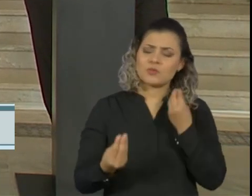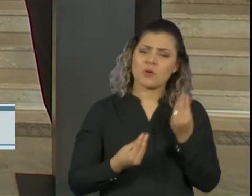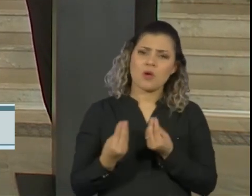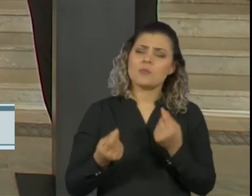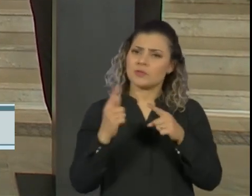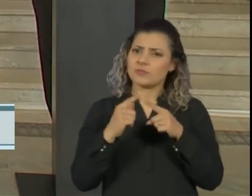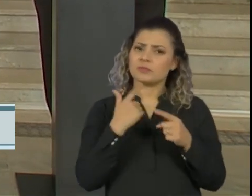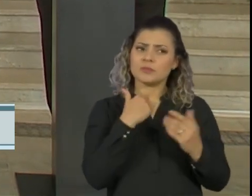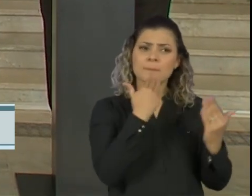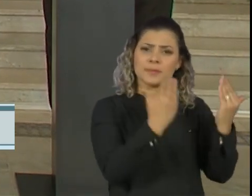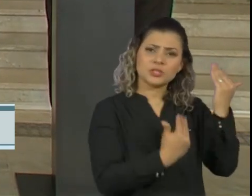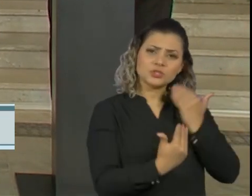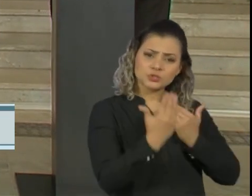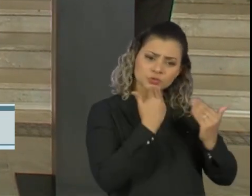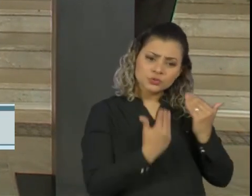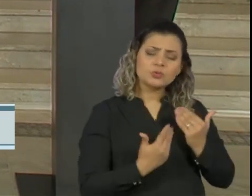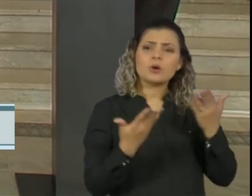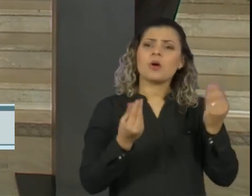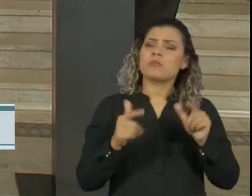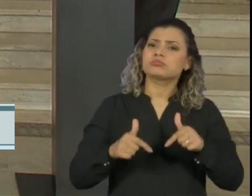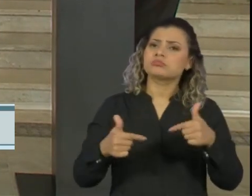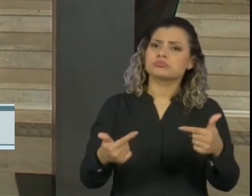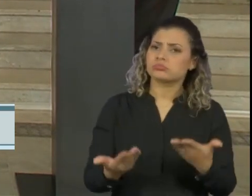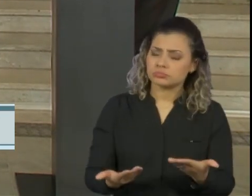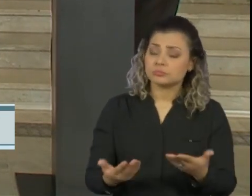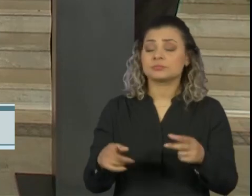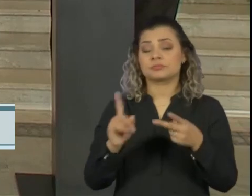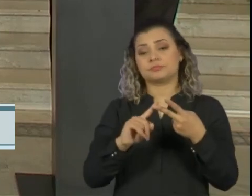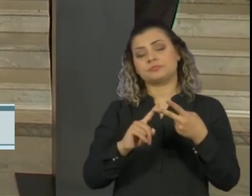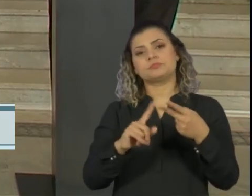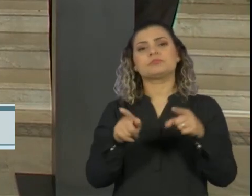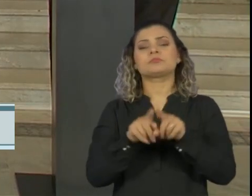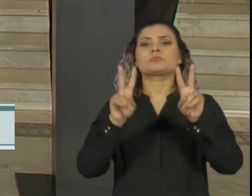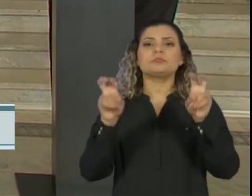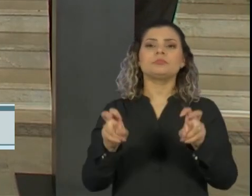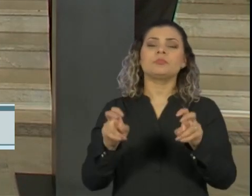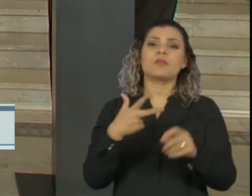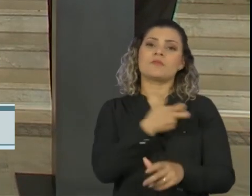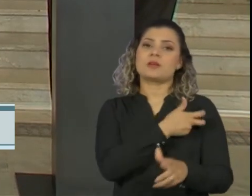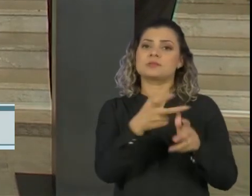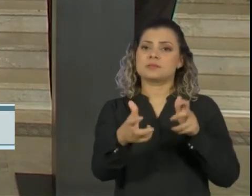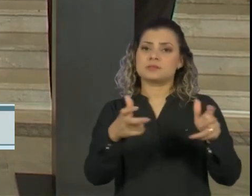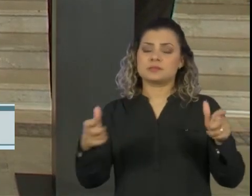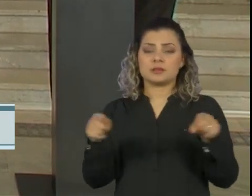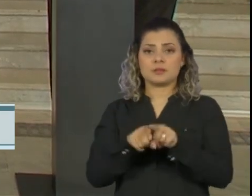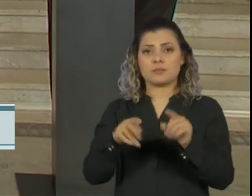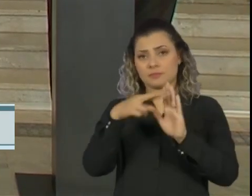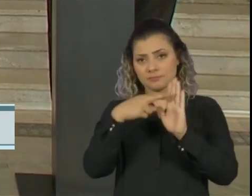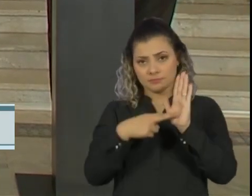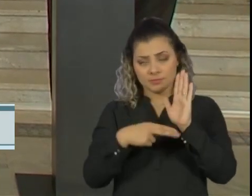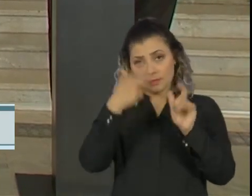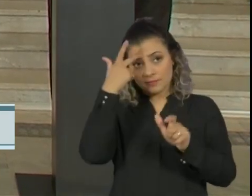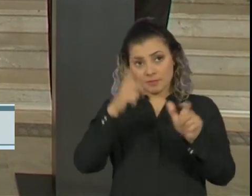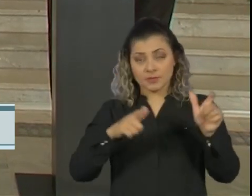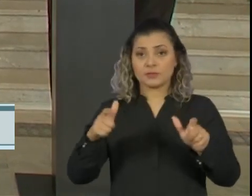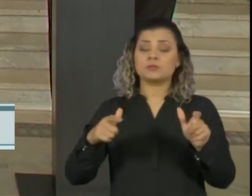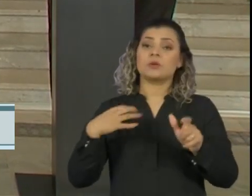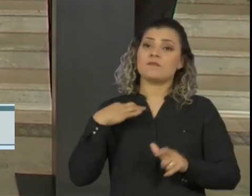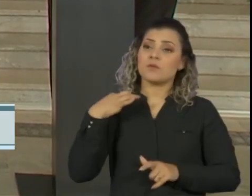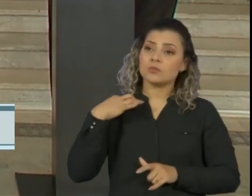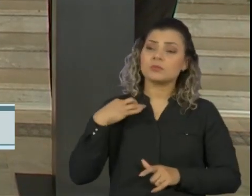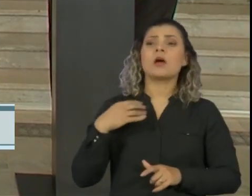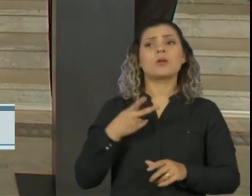das solicitações desses trabalhadores. E a segunda é com relação às vacinas. Os critérios para essas pessoas poderem ser